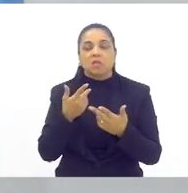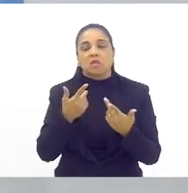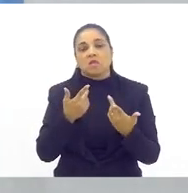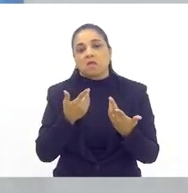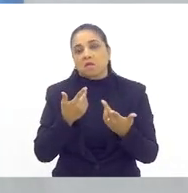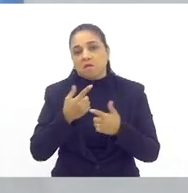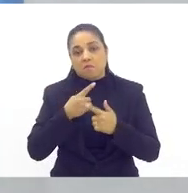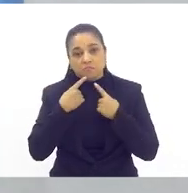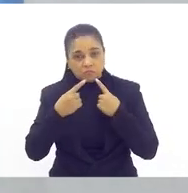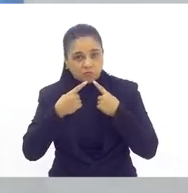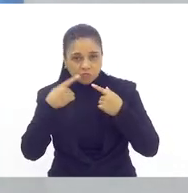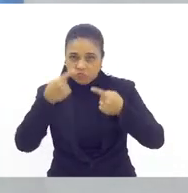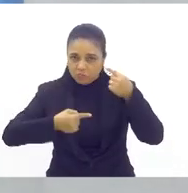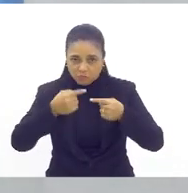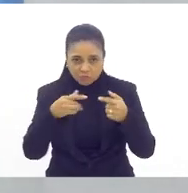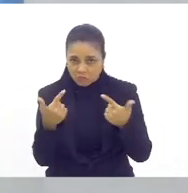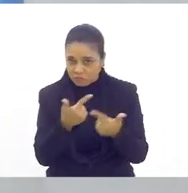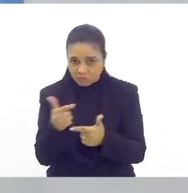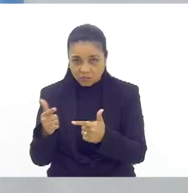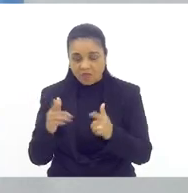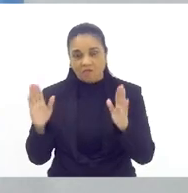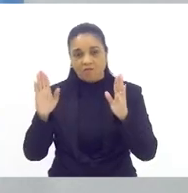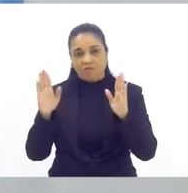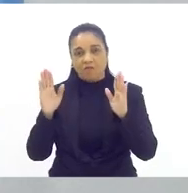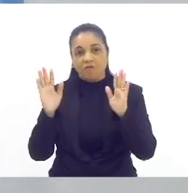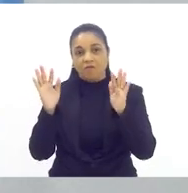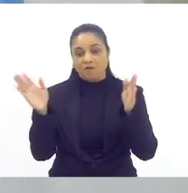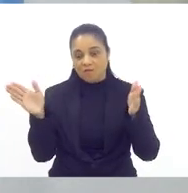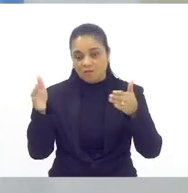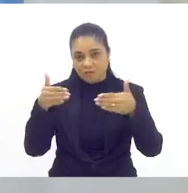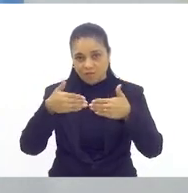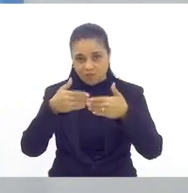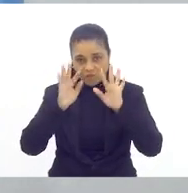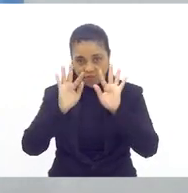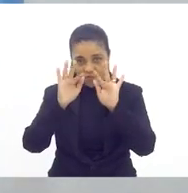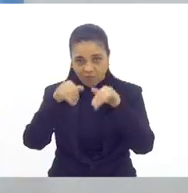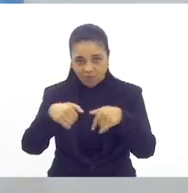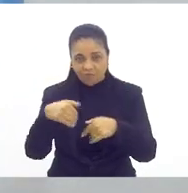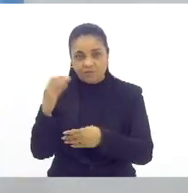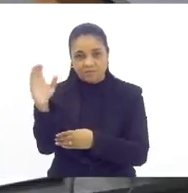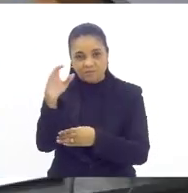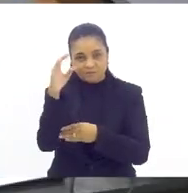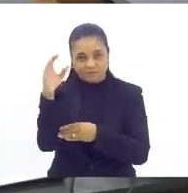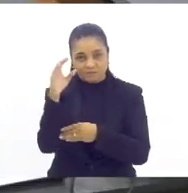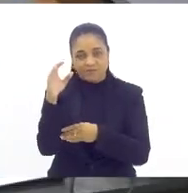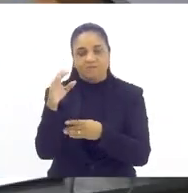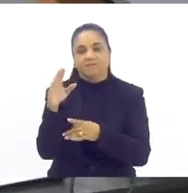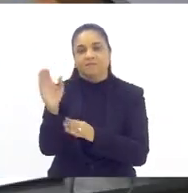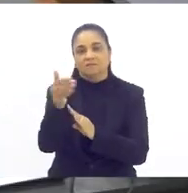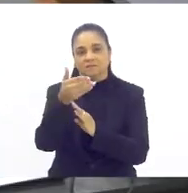declaro encerrada apresente audiência pública da Comissão da ciência e tecnologia muito obrigada